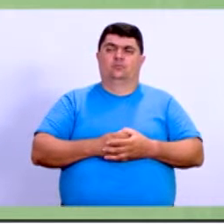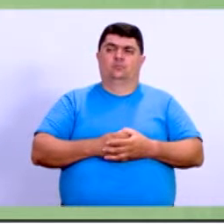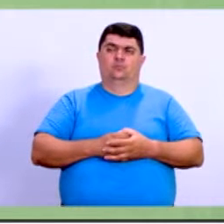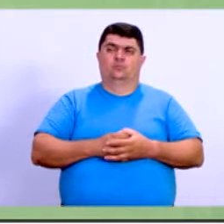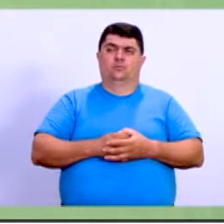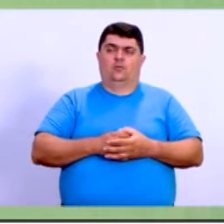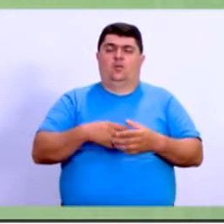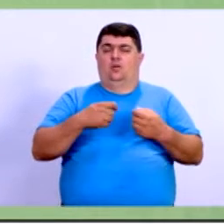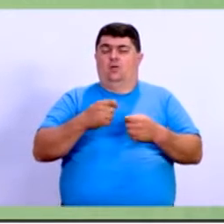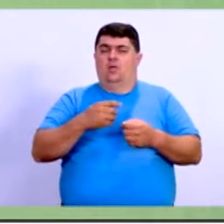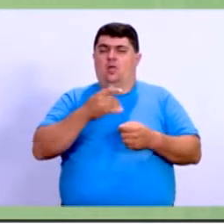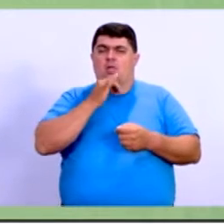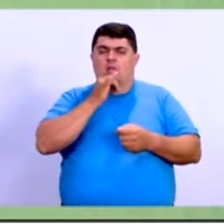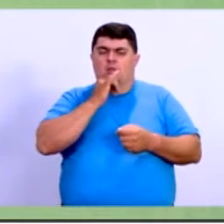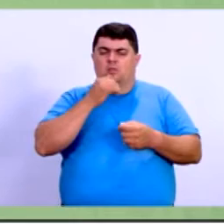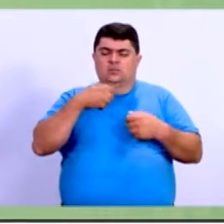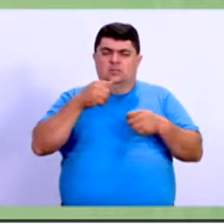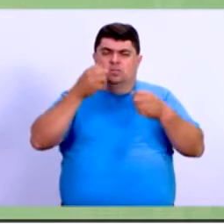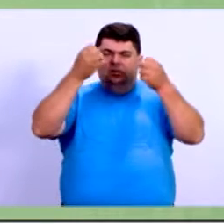descrito detalhadamente.